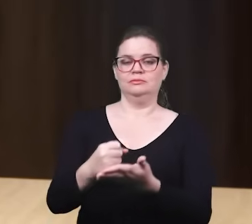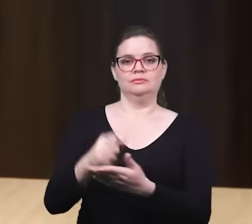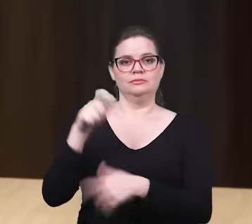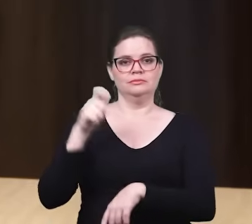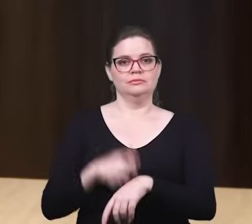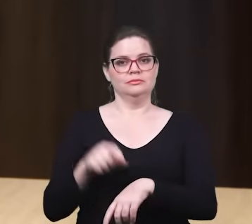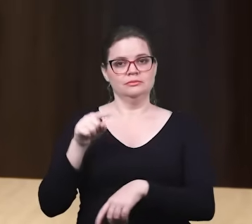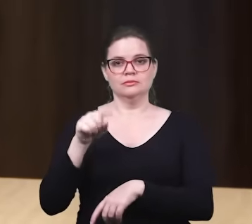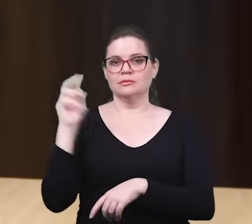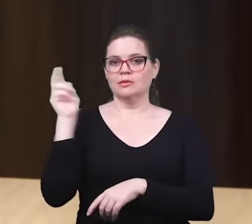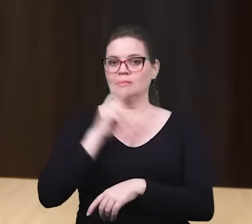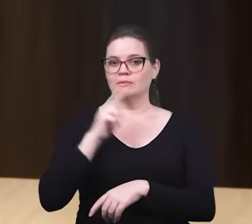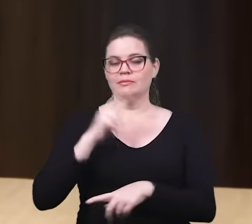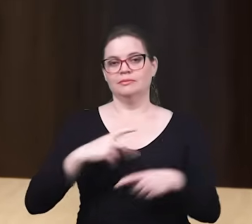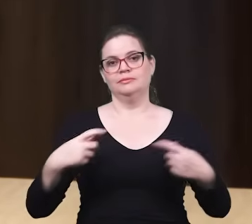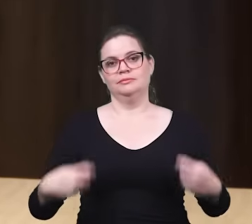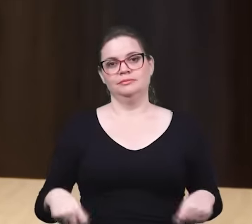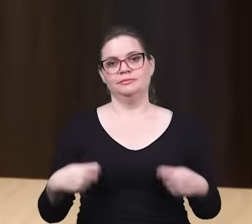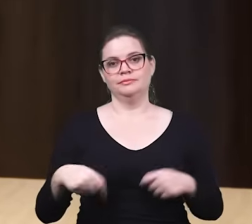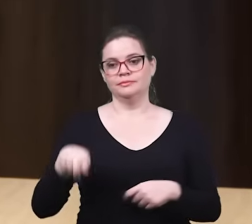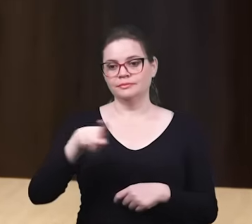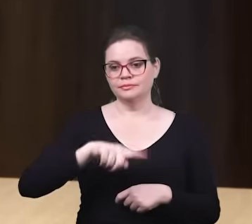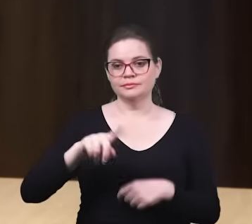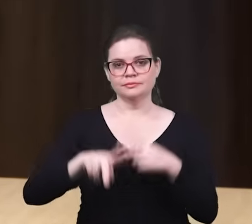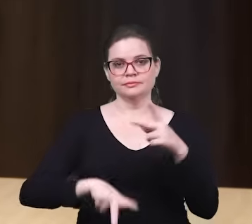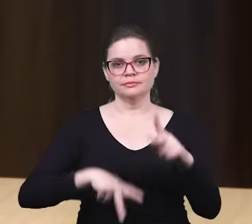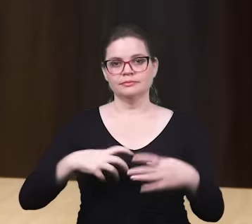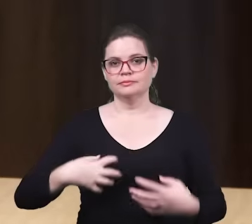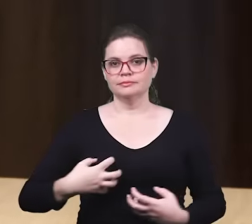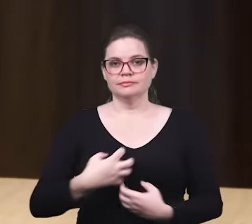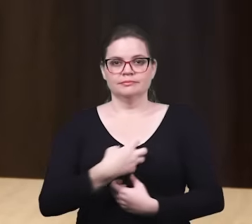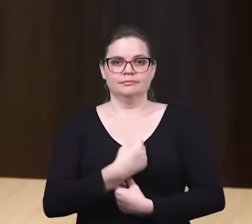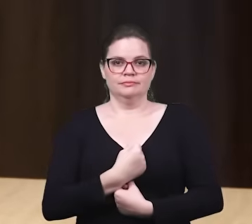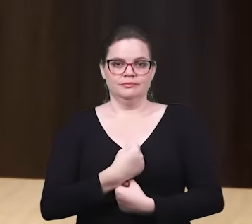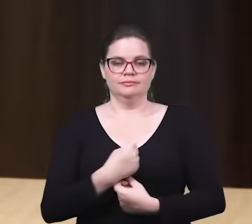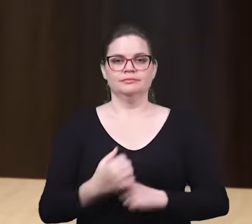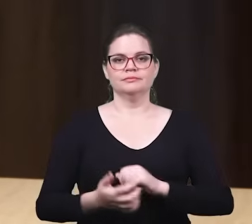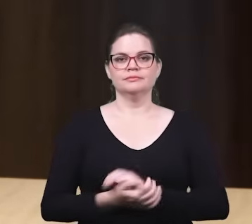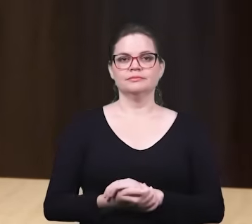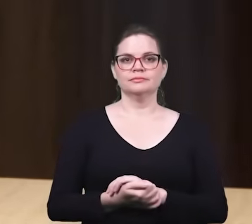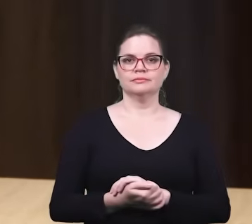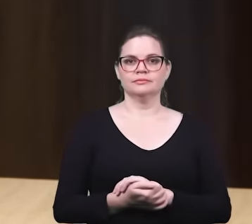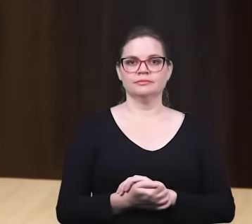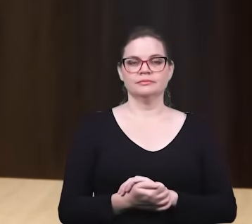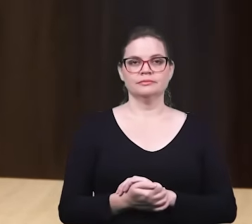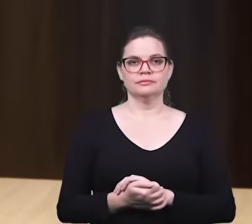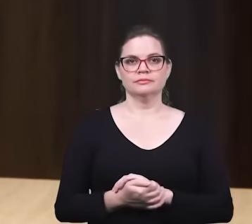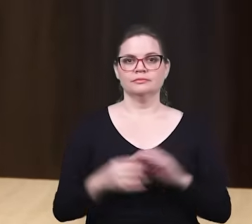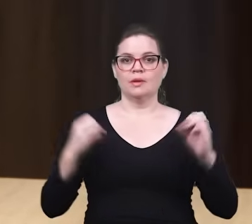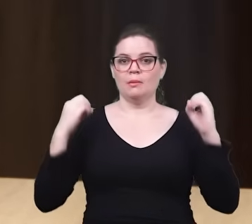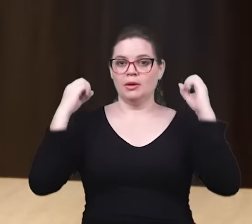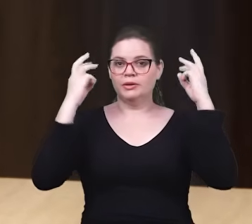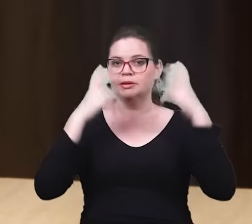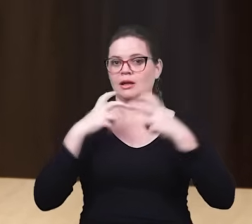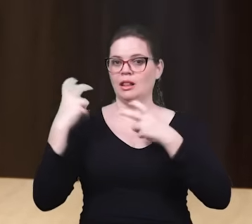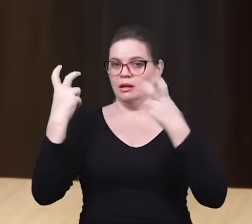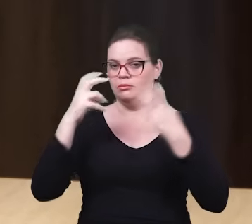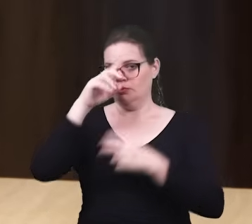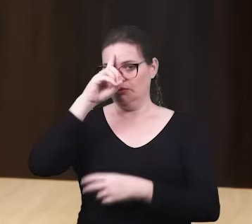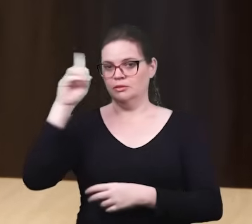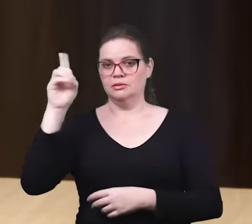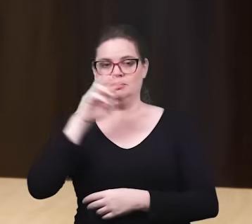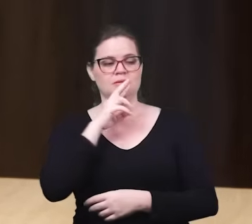ali, um socorro urgente para aquela aflição que o povo estava passando. E ele clamou o Senhor e Deus